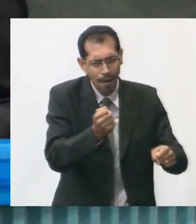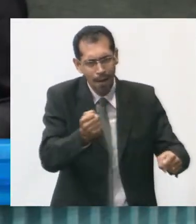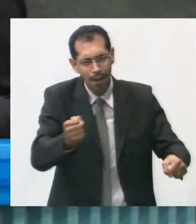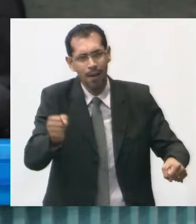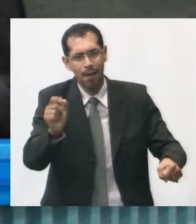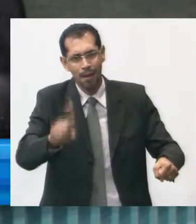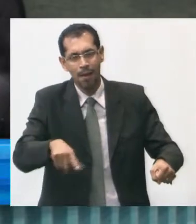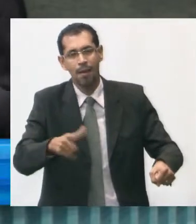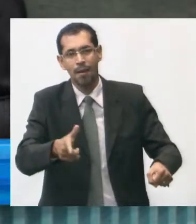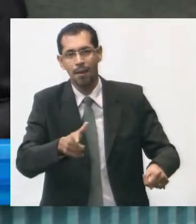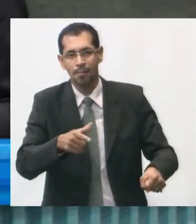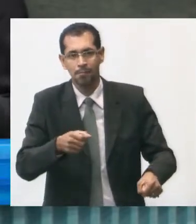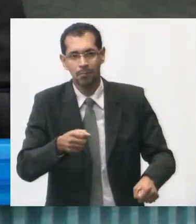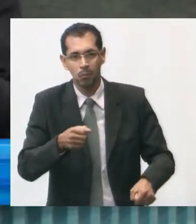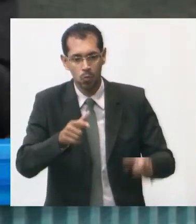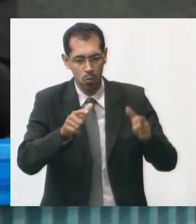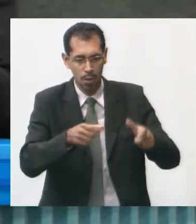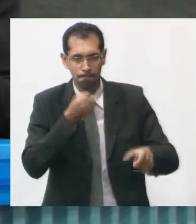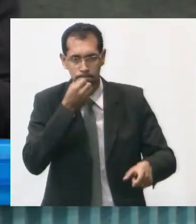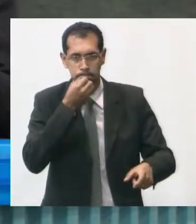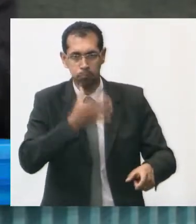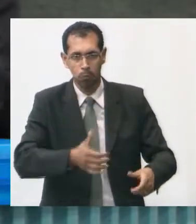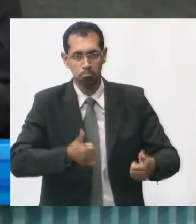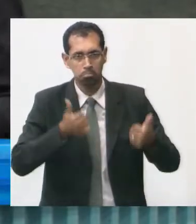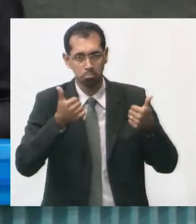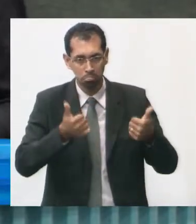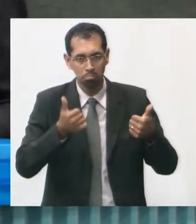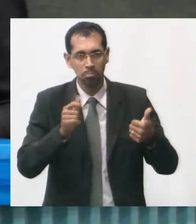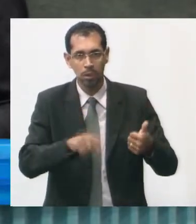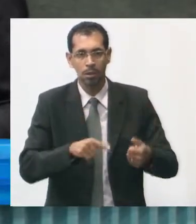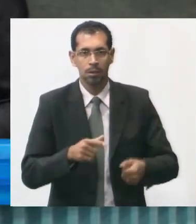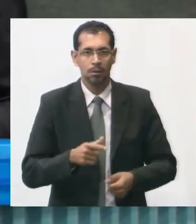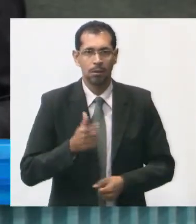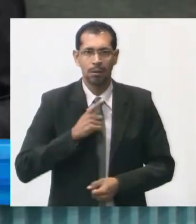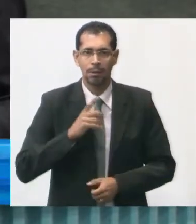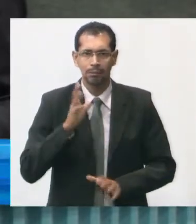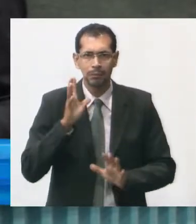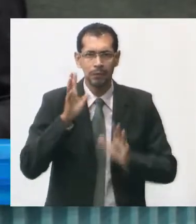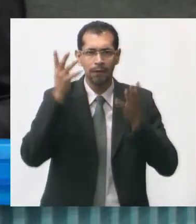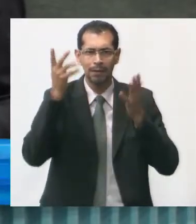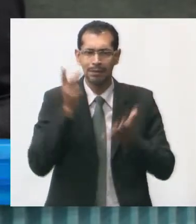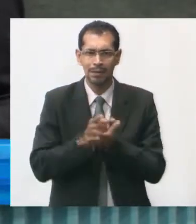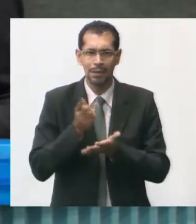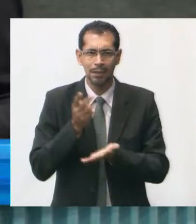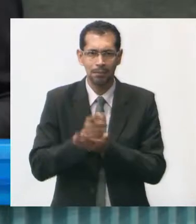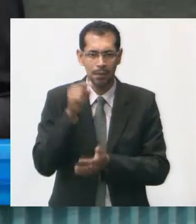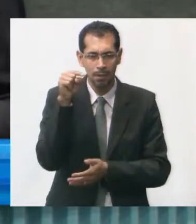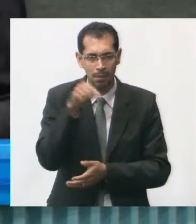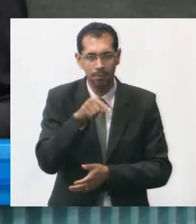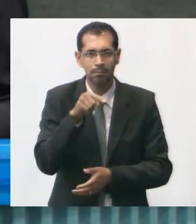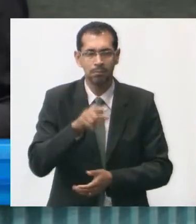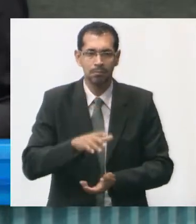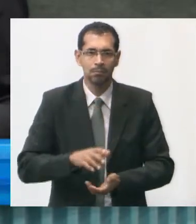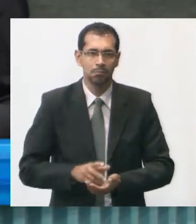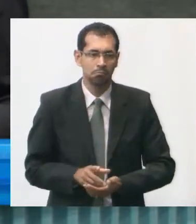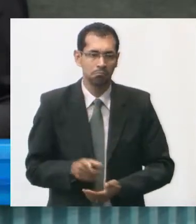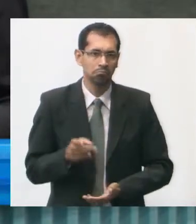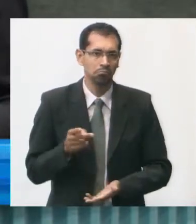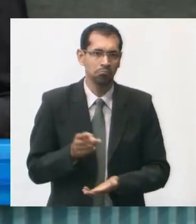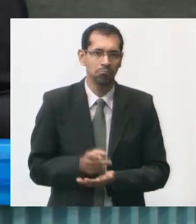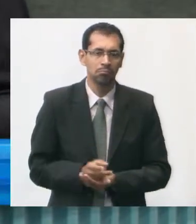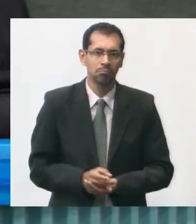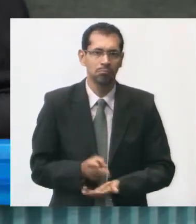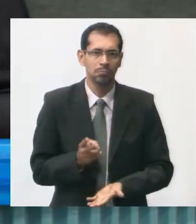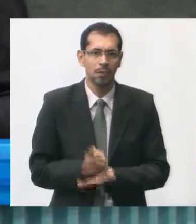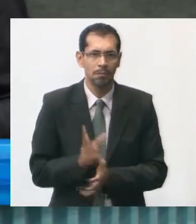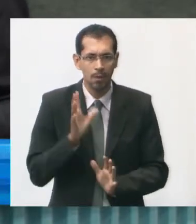bem localizado, nós fazemos eventos direto naquele terreno. Ali, de vez em quando, acontecem eventos realizados